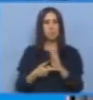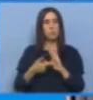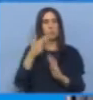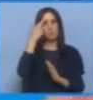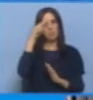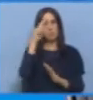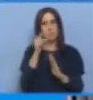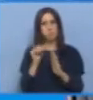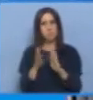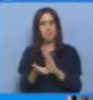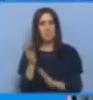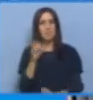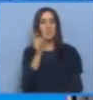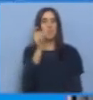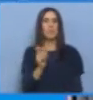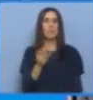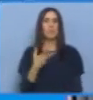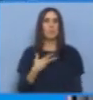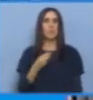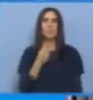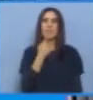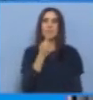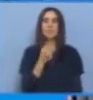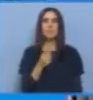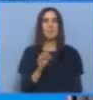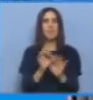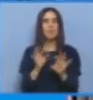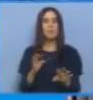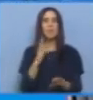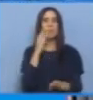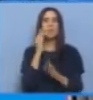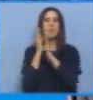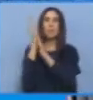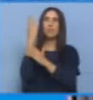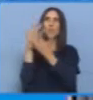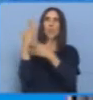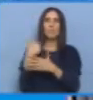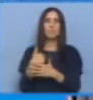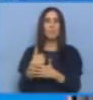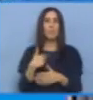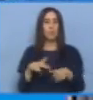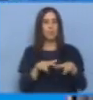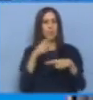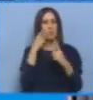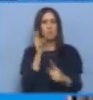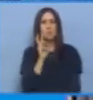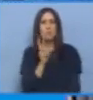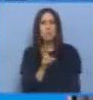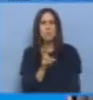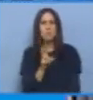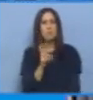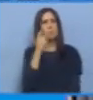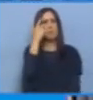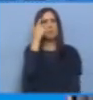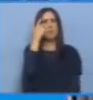E, tal como o Pedro estava a dizer, eu acho que foi Deus que falou comigo. Eu vi o vídeo da apresentação e pensei,